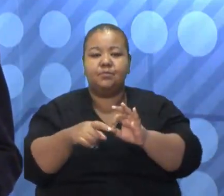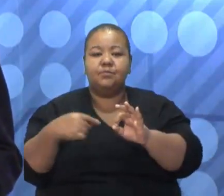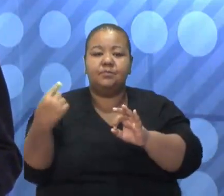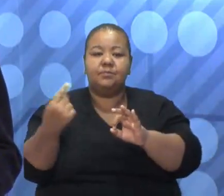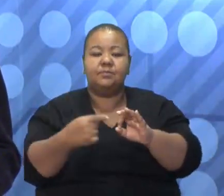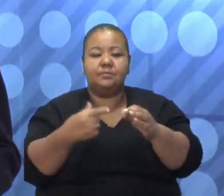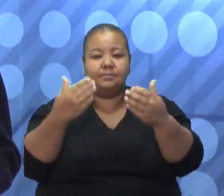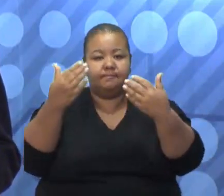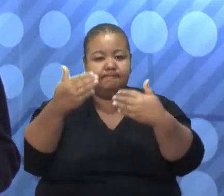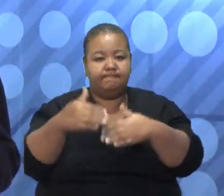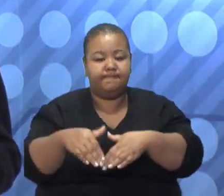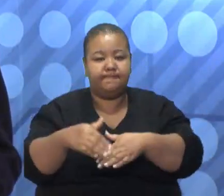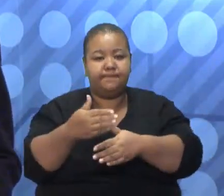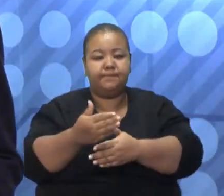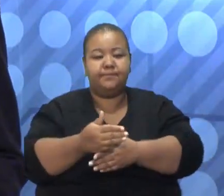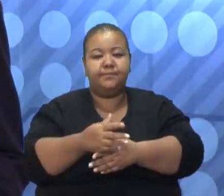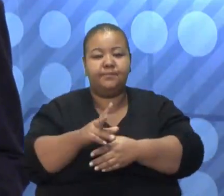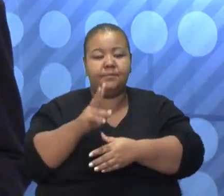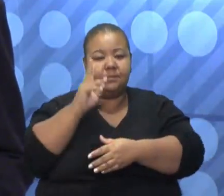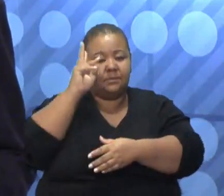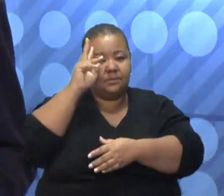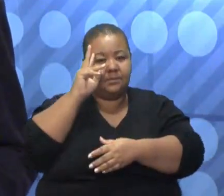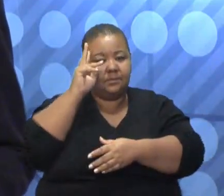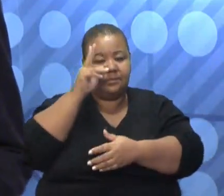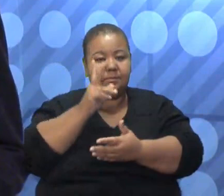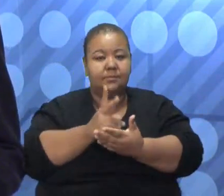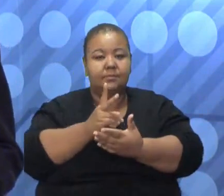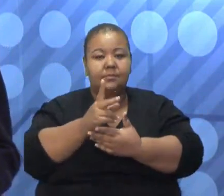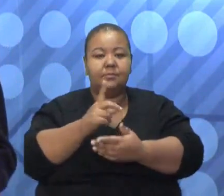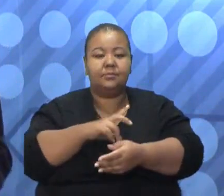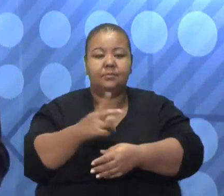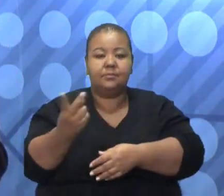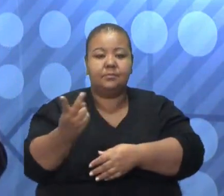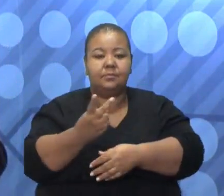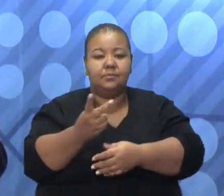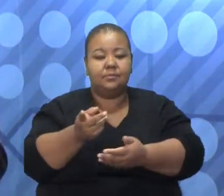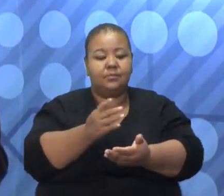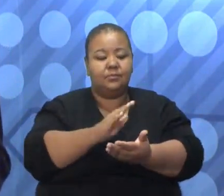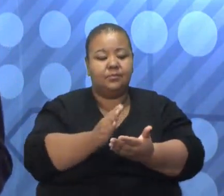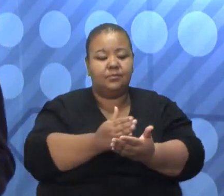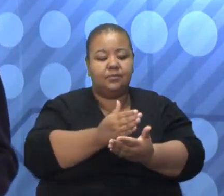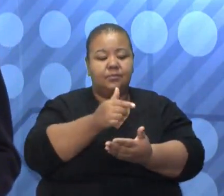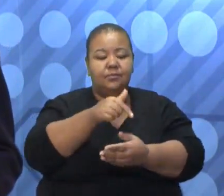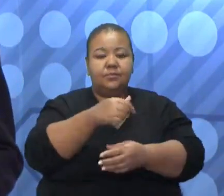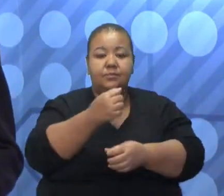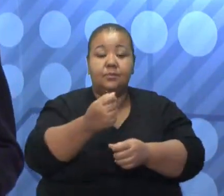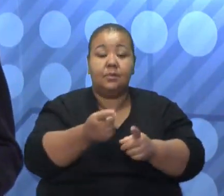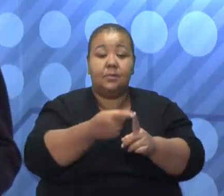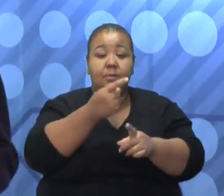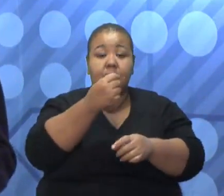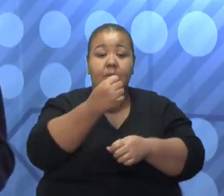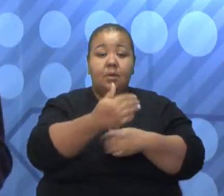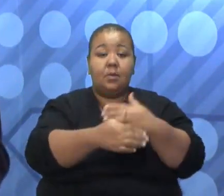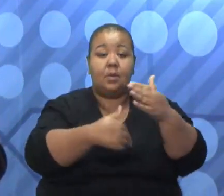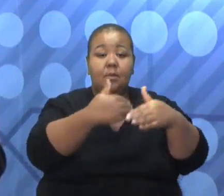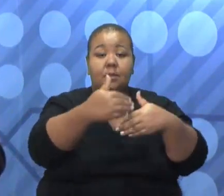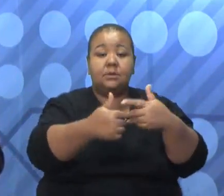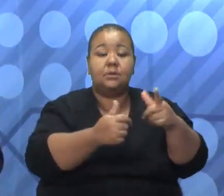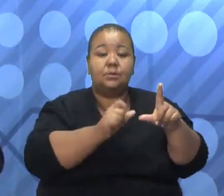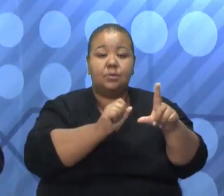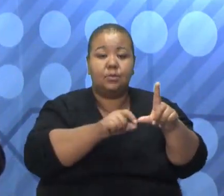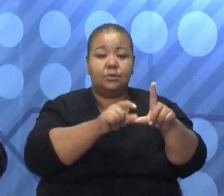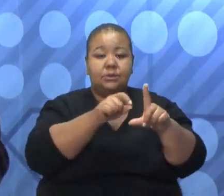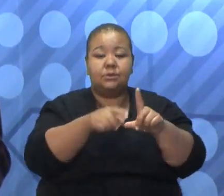nossa avaliação. Lembrando sempre que a gente tem 2 livros, o primeiro chama Processos Logísticos, o segundo